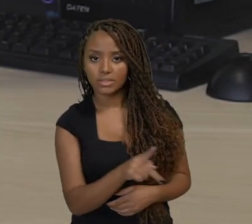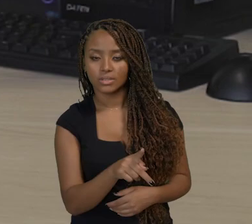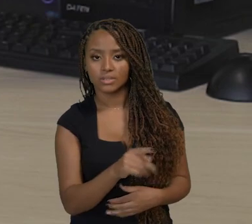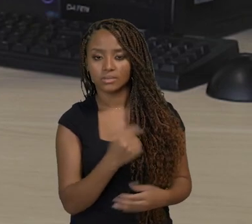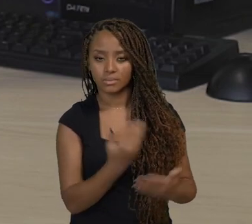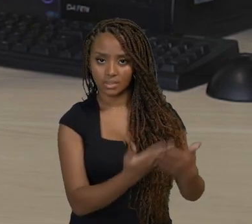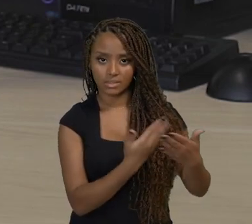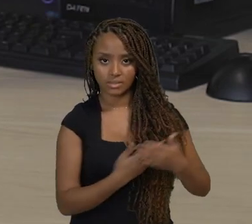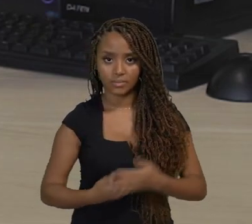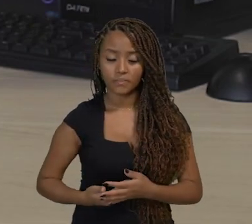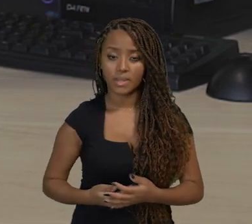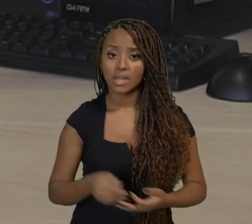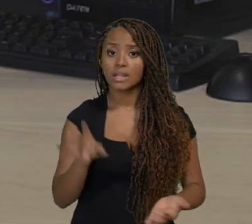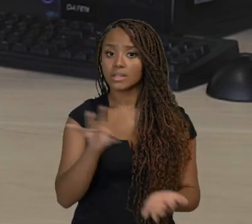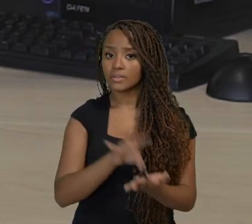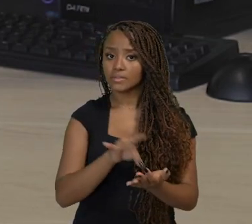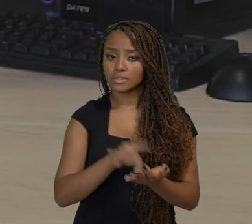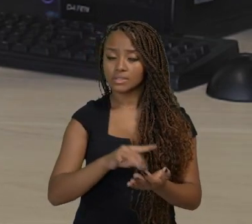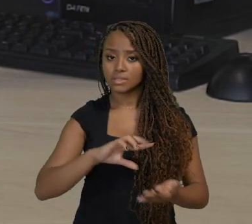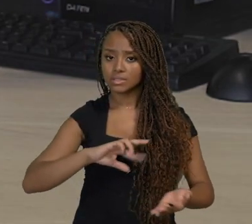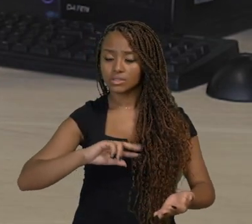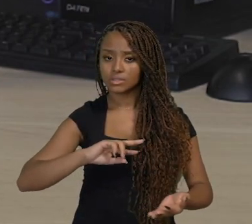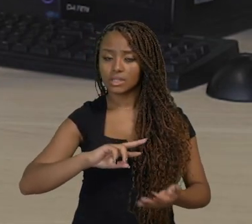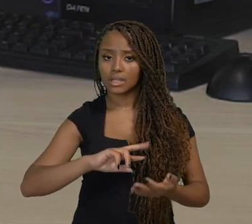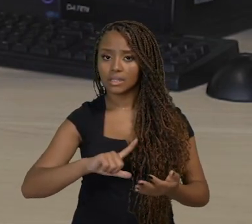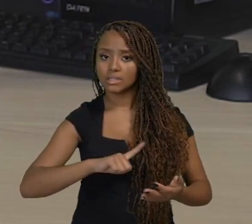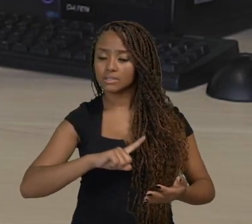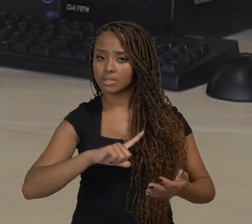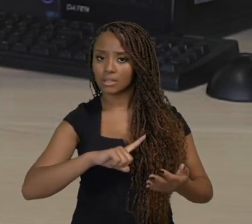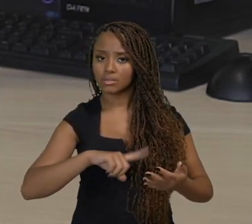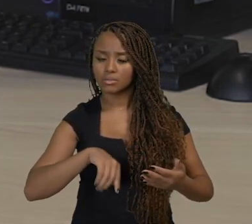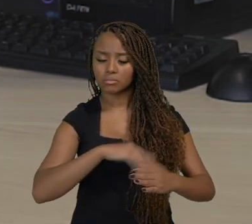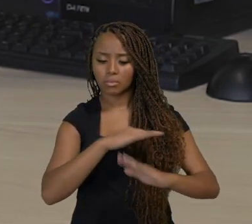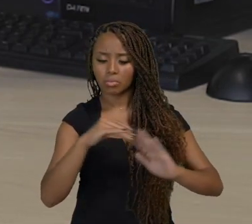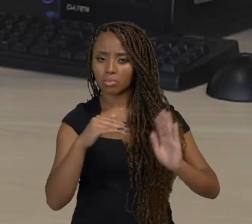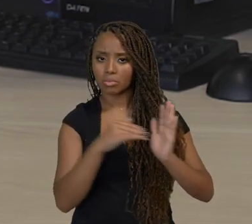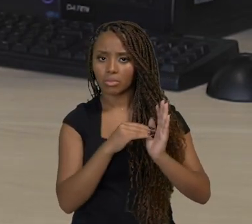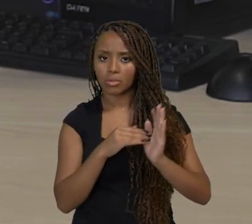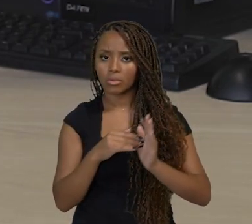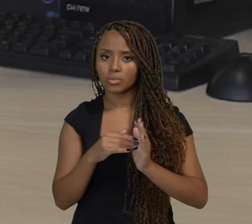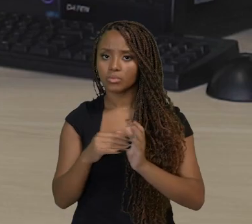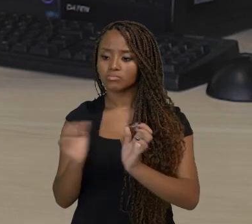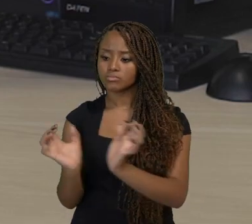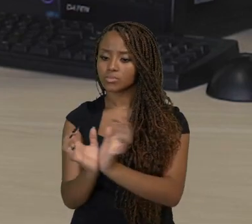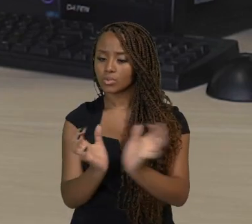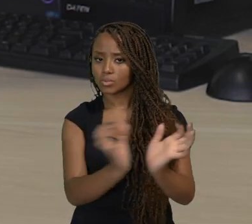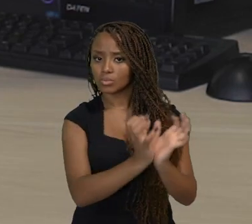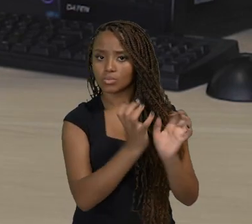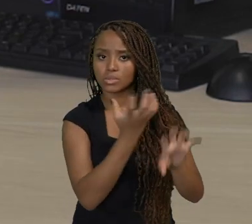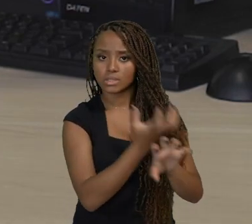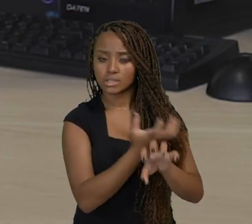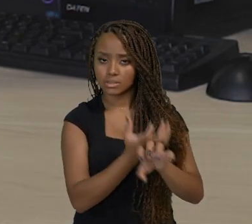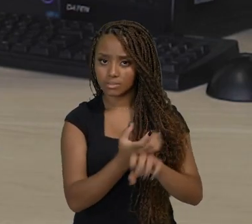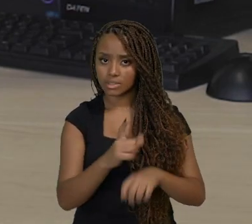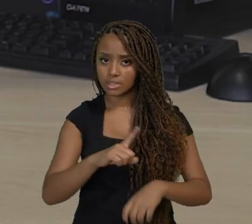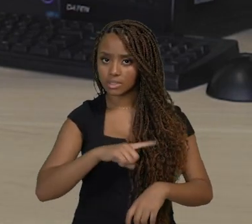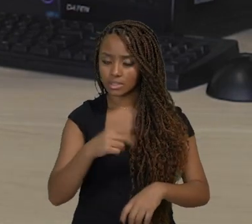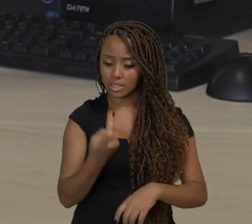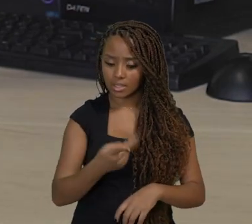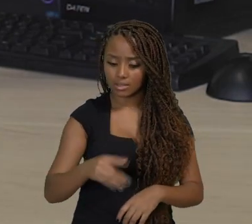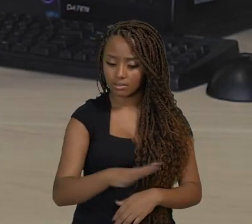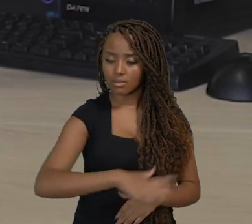Né? Então, na verdade, nós temos todo um conjunto, né? de disciplinas que são aplicadas aqui dentro do nosso